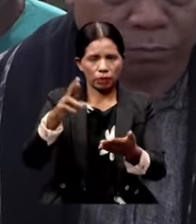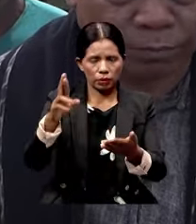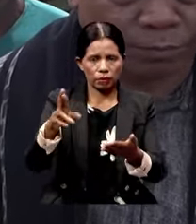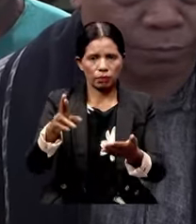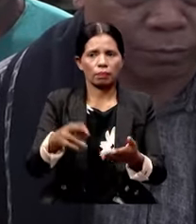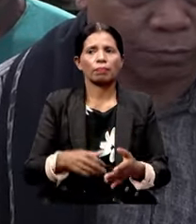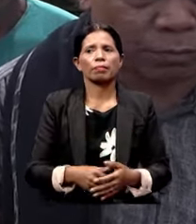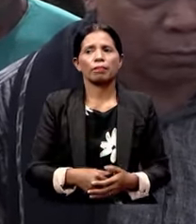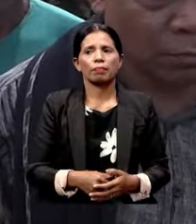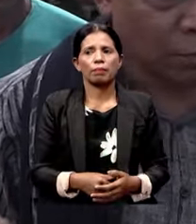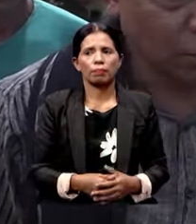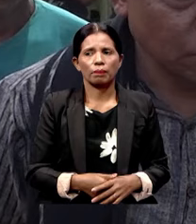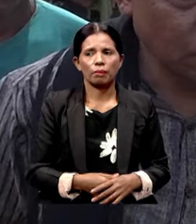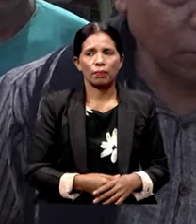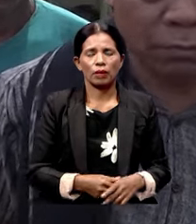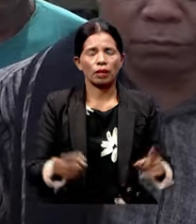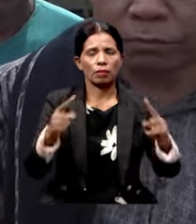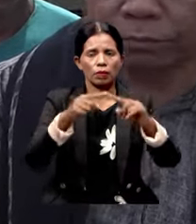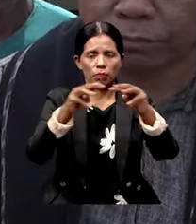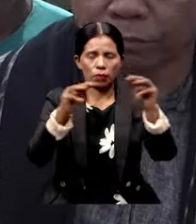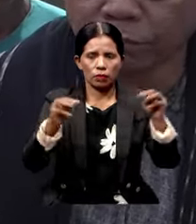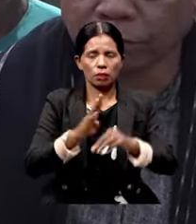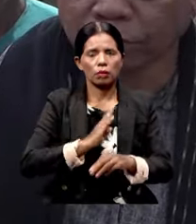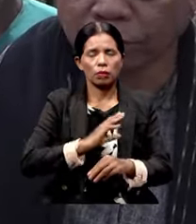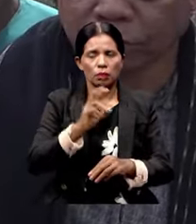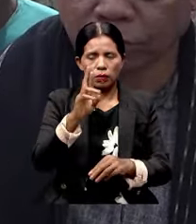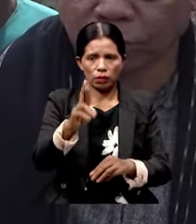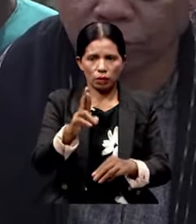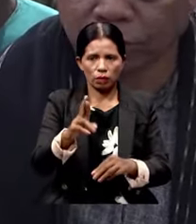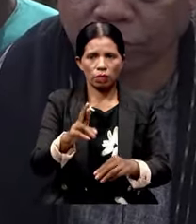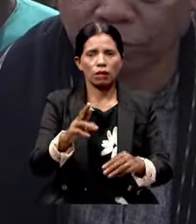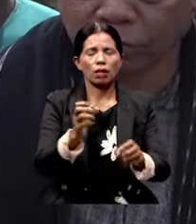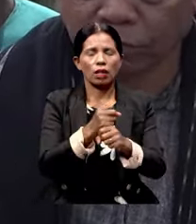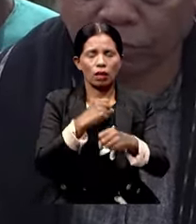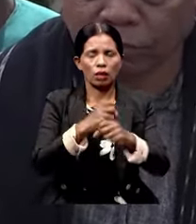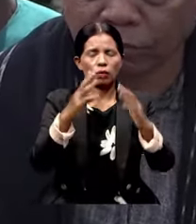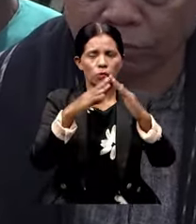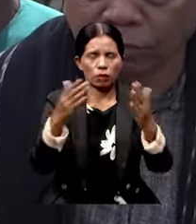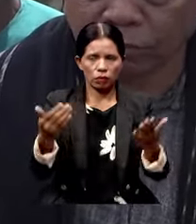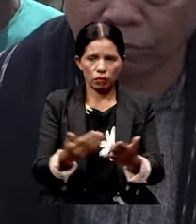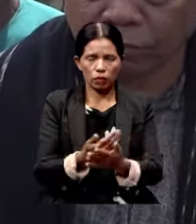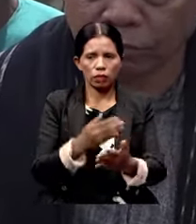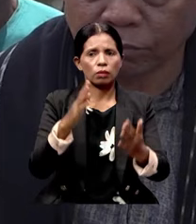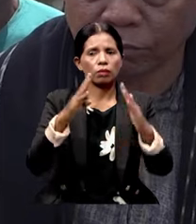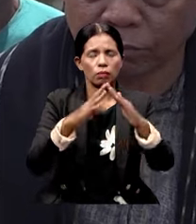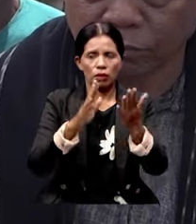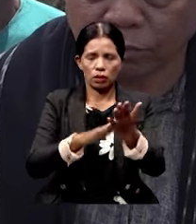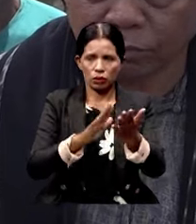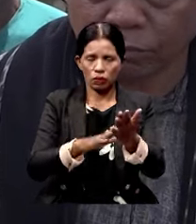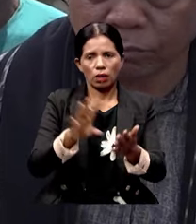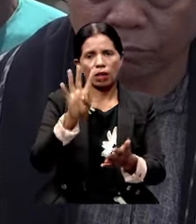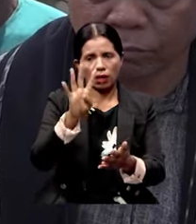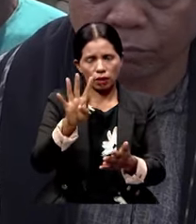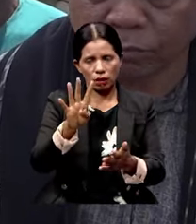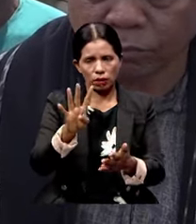Também maca ba município de Bobonaro, projeto né, ba construção, fom e a escola HAT e